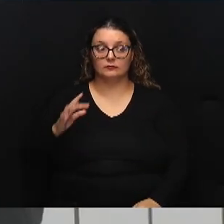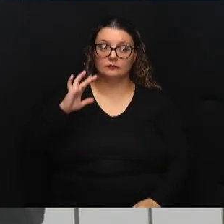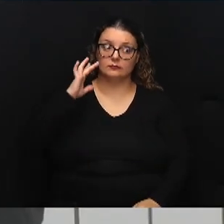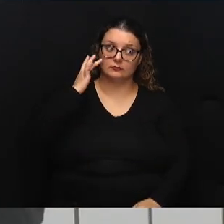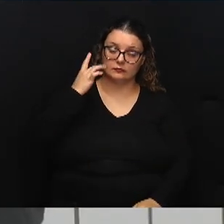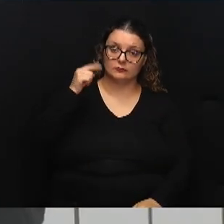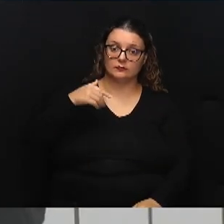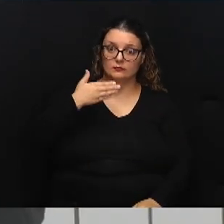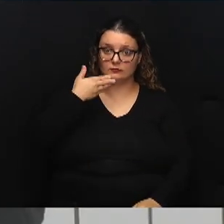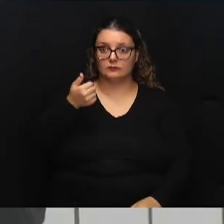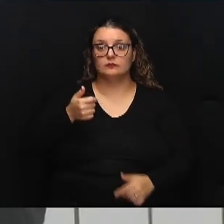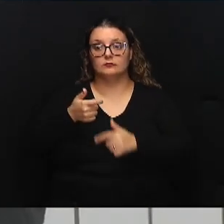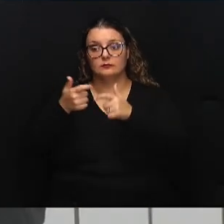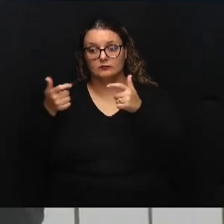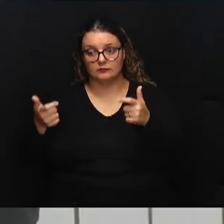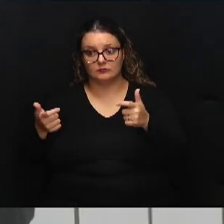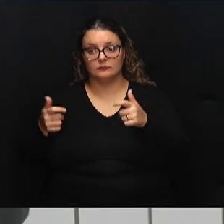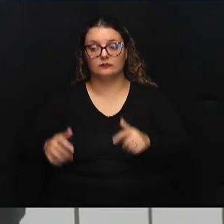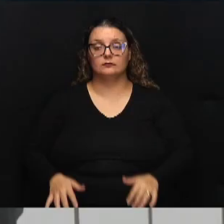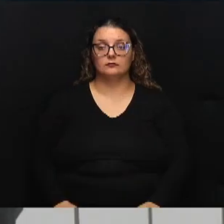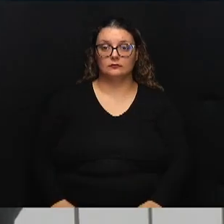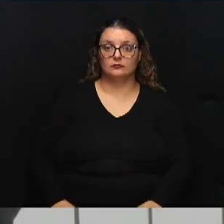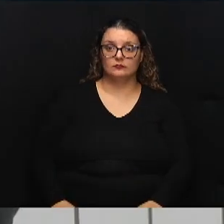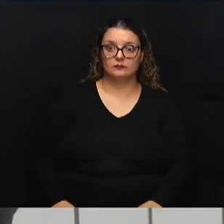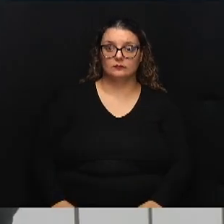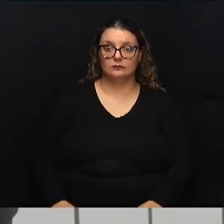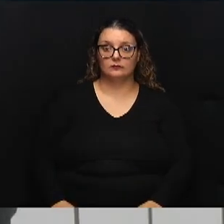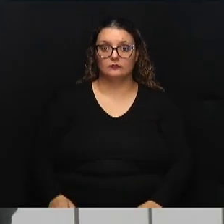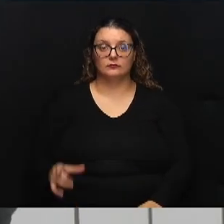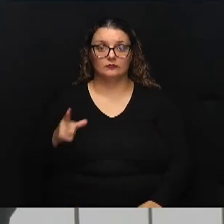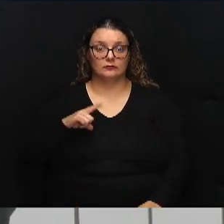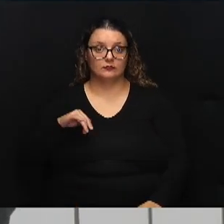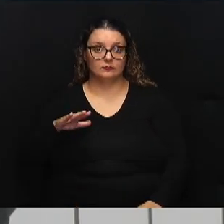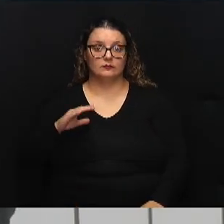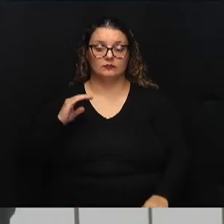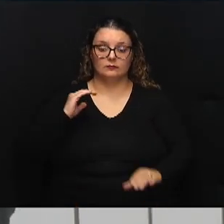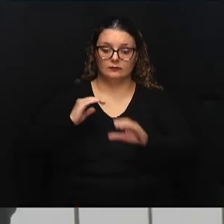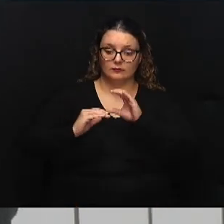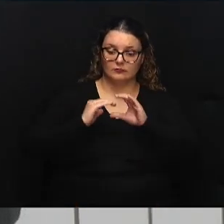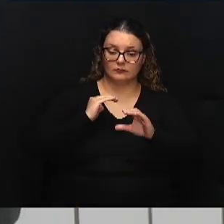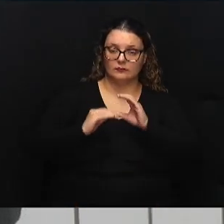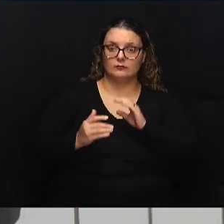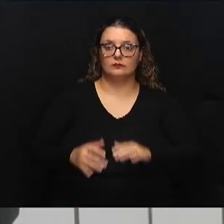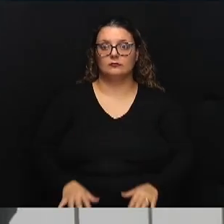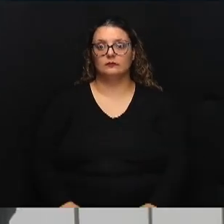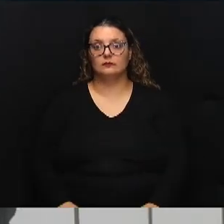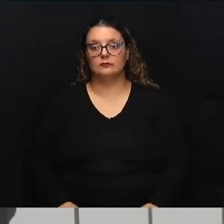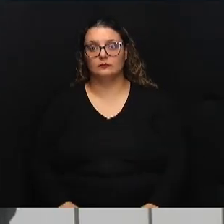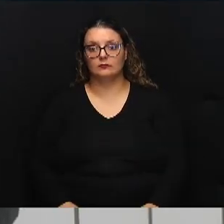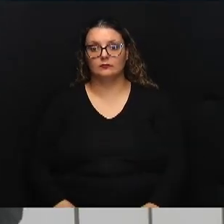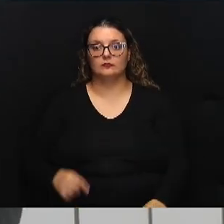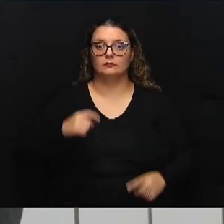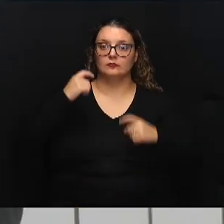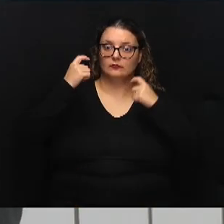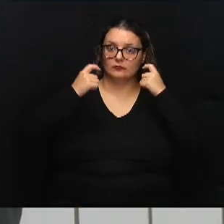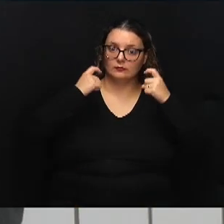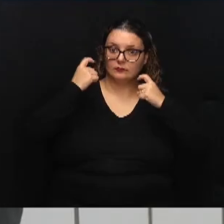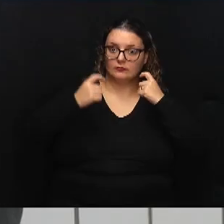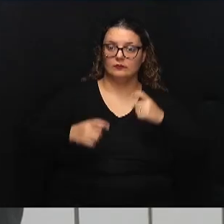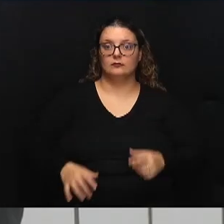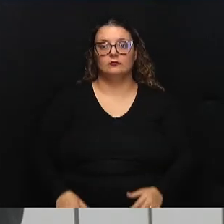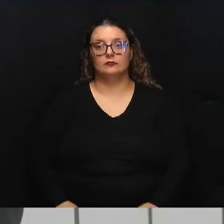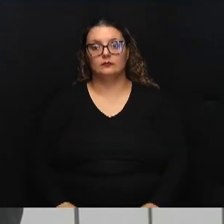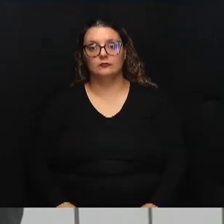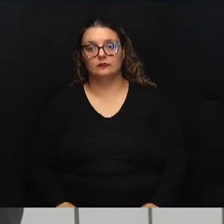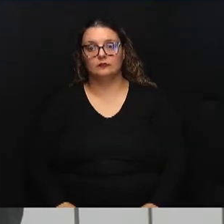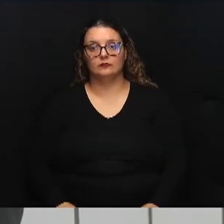isso vai melhorar bastante, vai ter mais comunicação entre a preocupação, inclusive, da